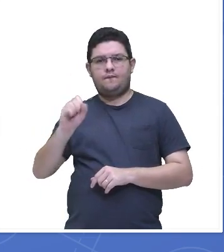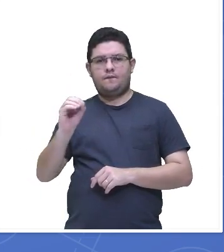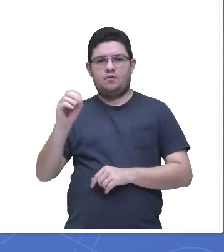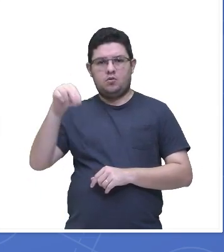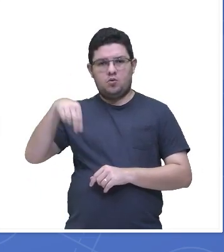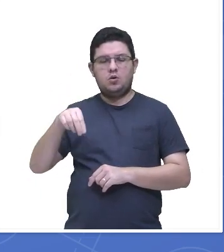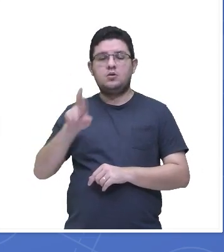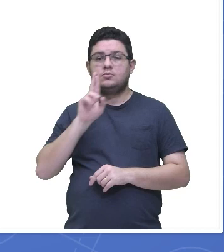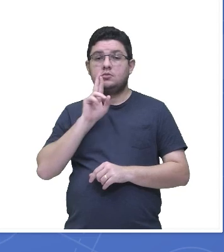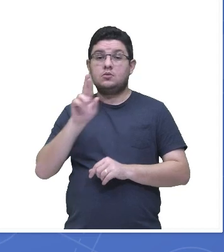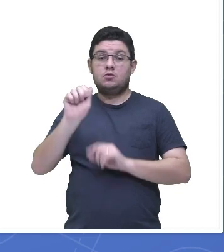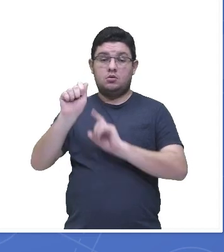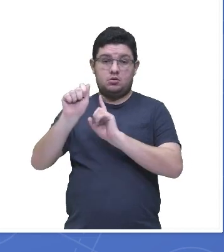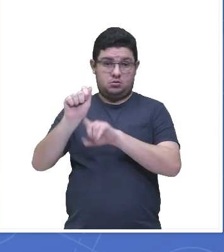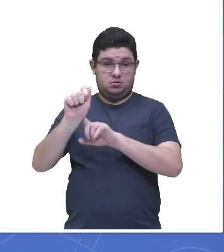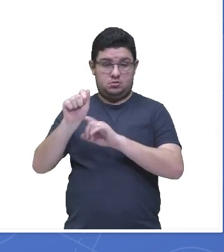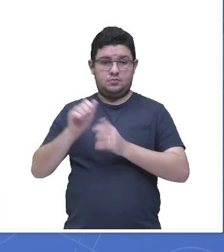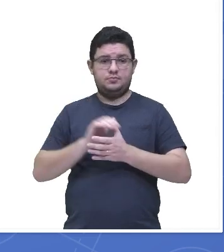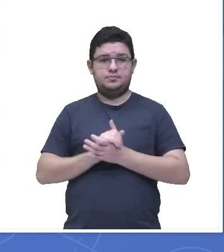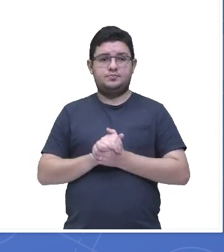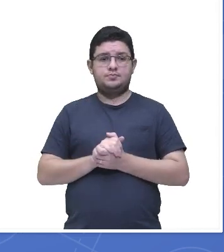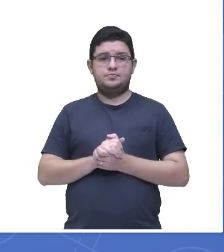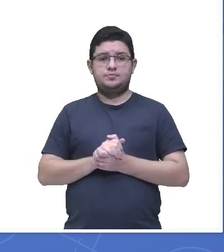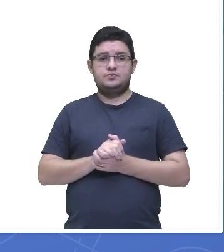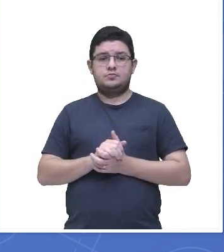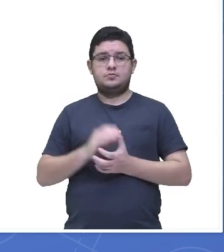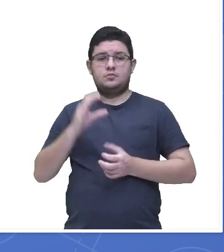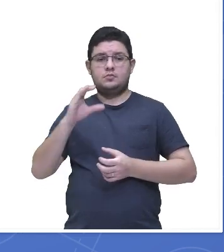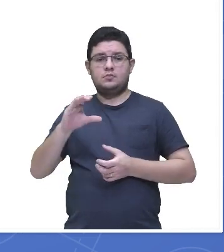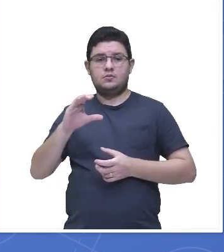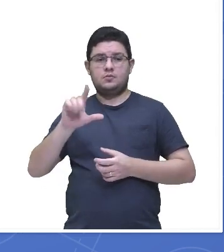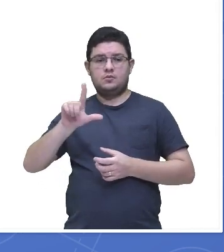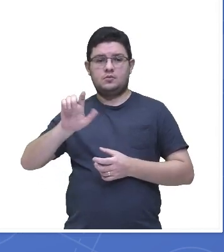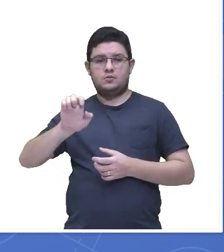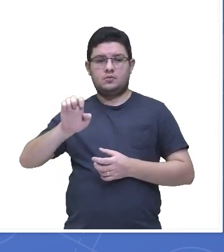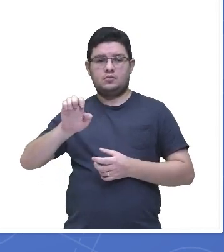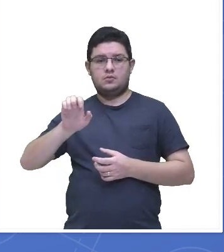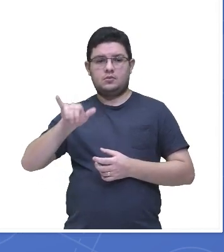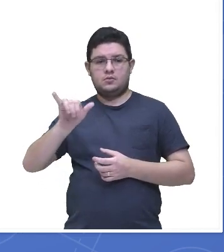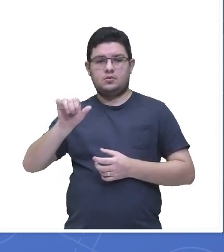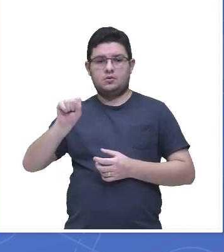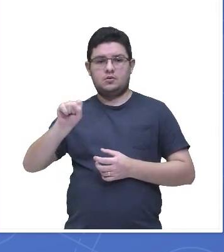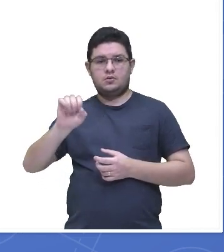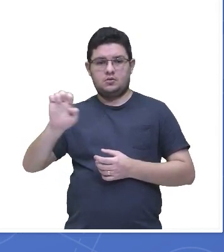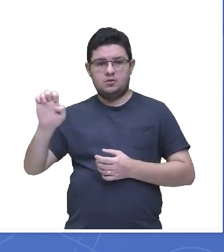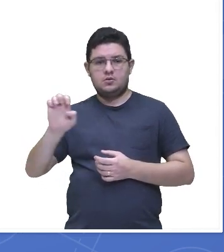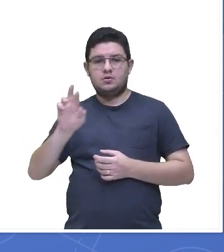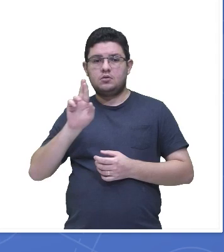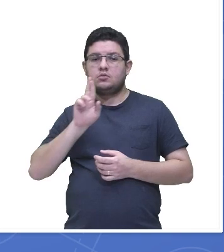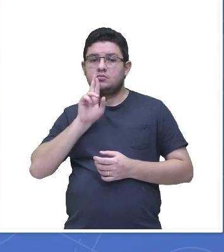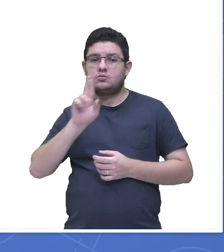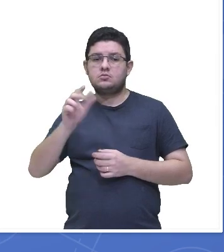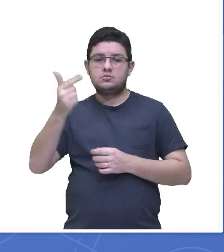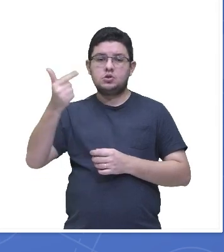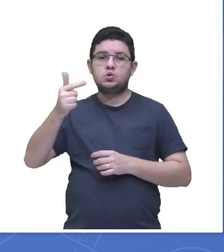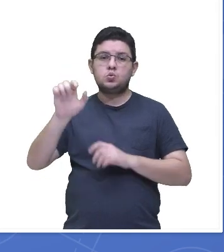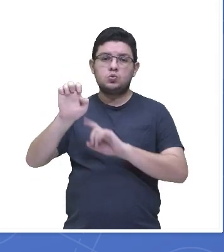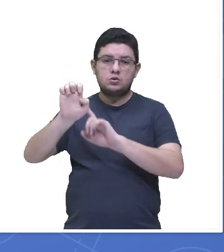aí Cleice respondendo também a segunda questão, colocando letra E.